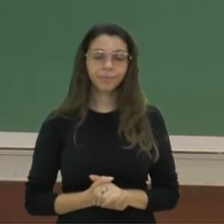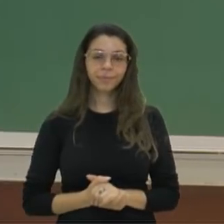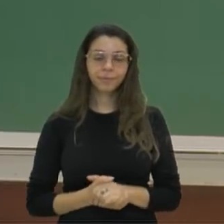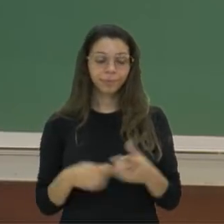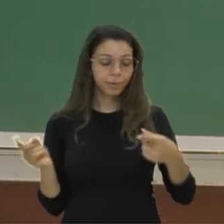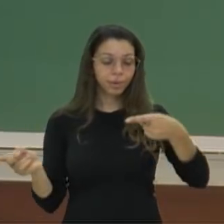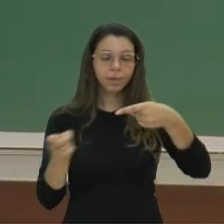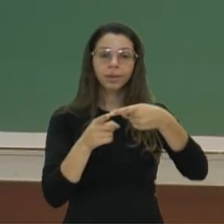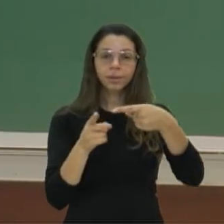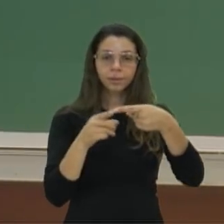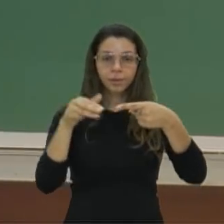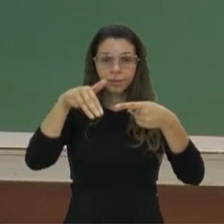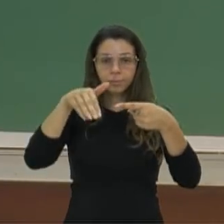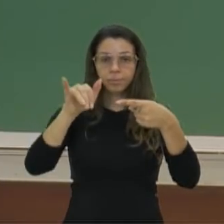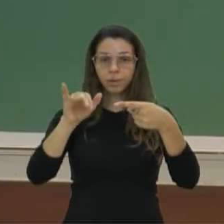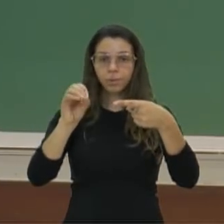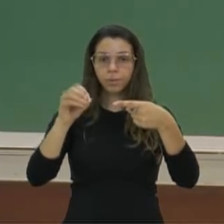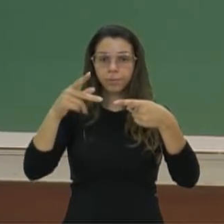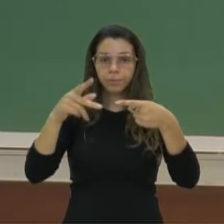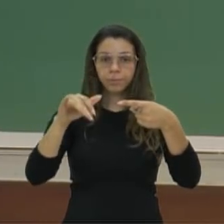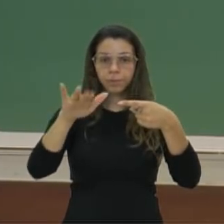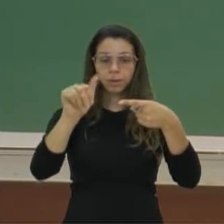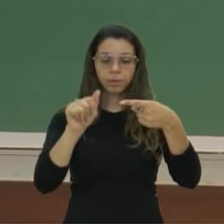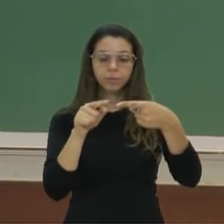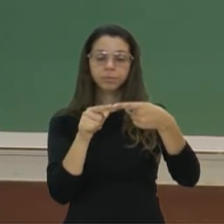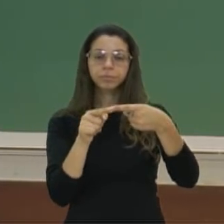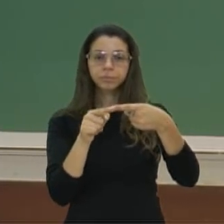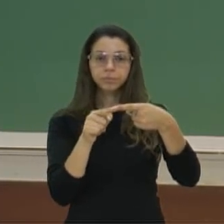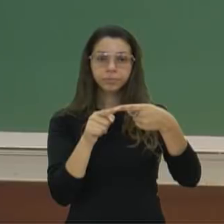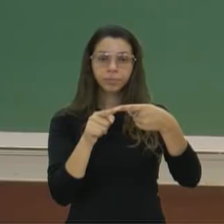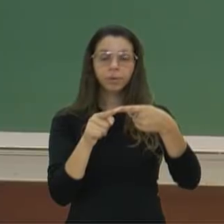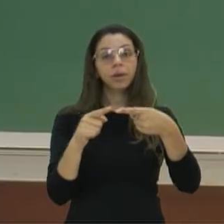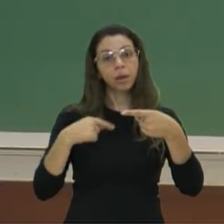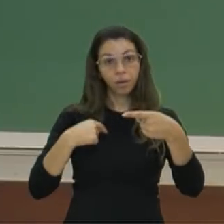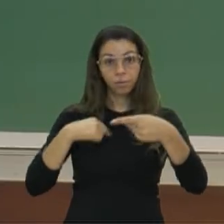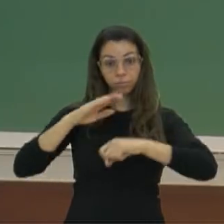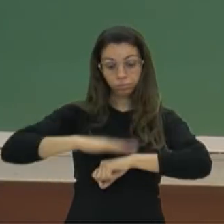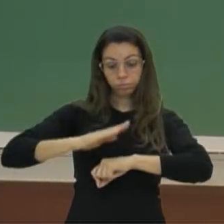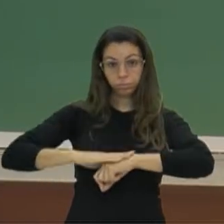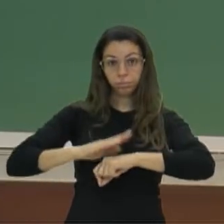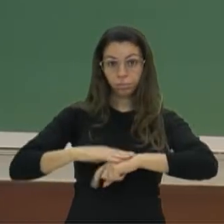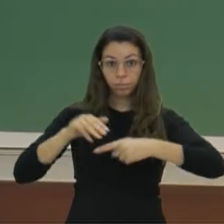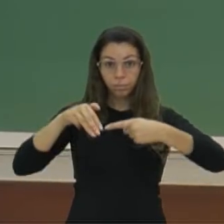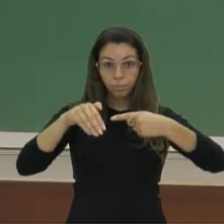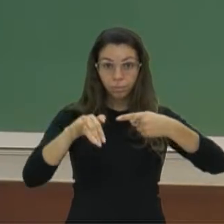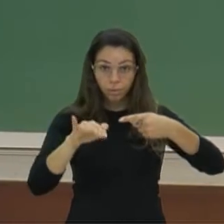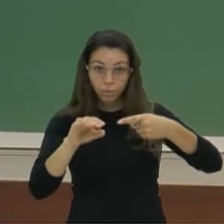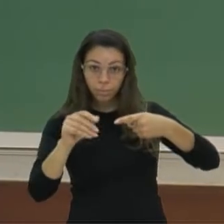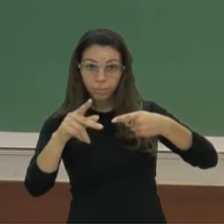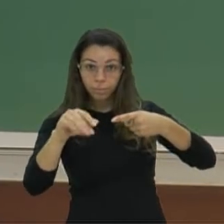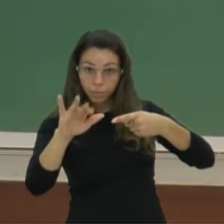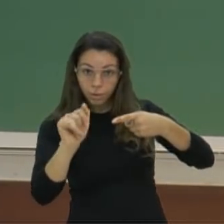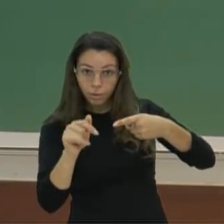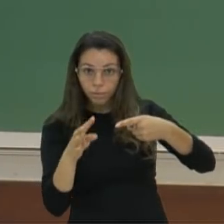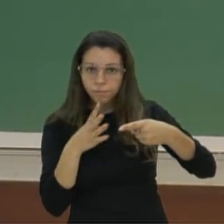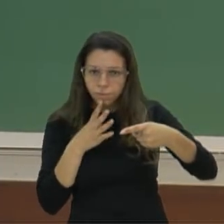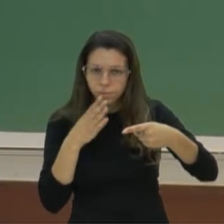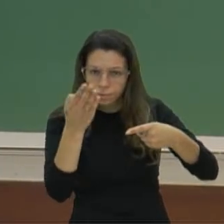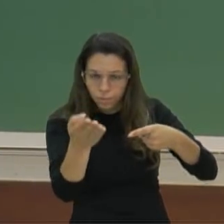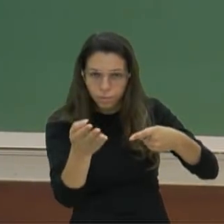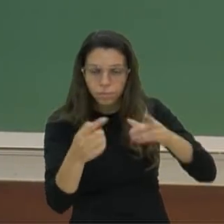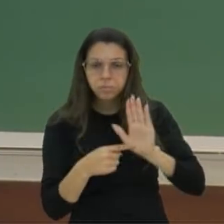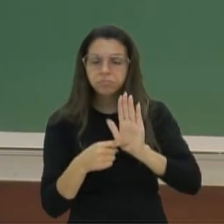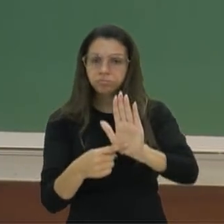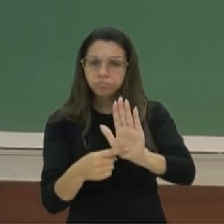ver o primeiro caso, miopia. É o caso que eu tenho. Eu tenho miopia. Você tem miopia? Alguém que você conhece